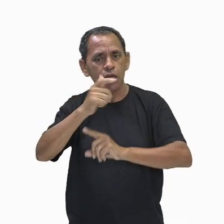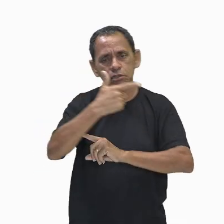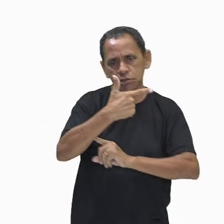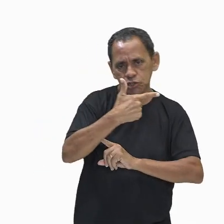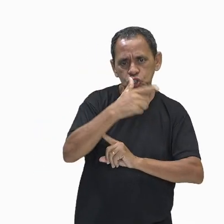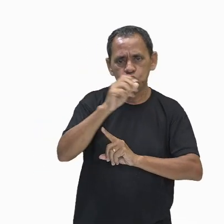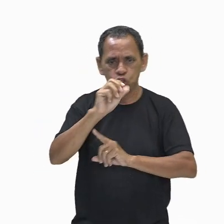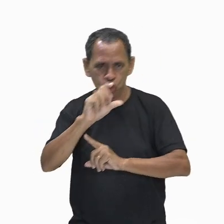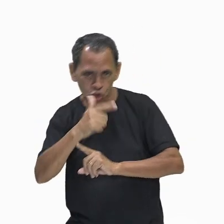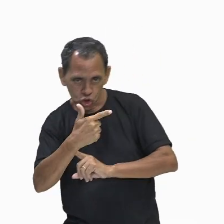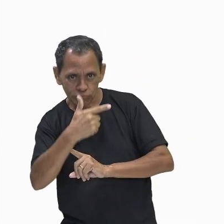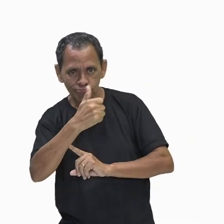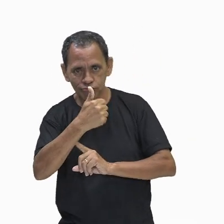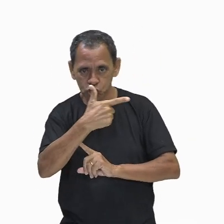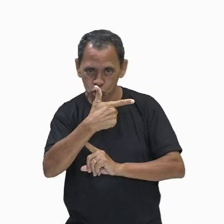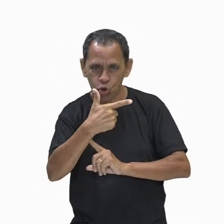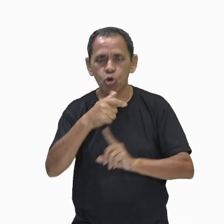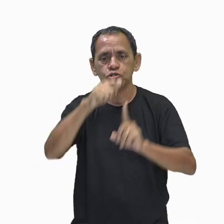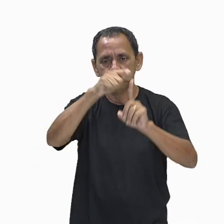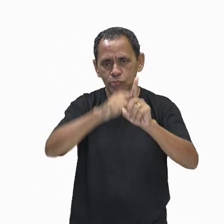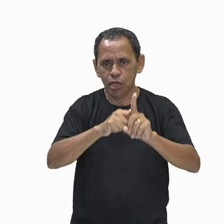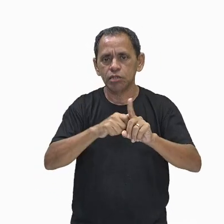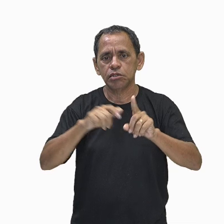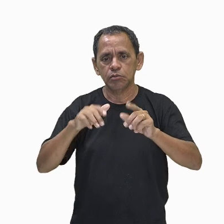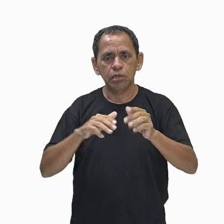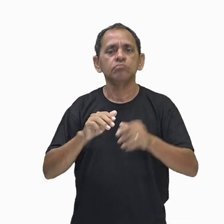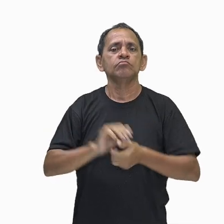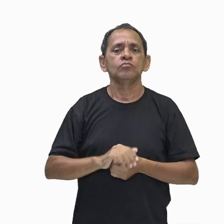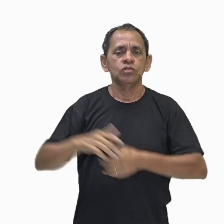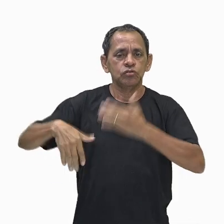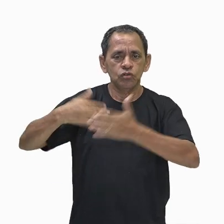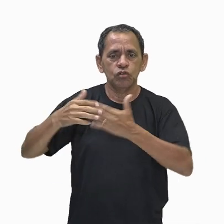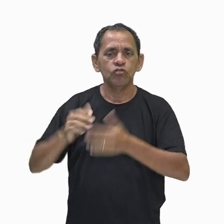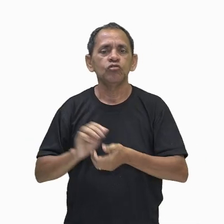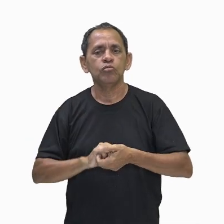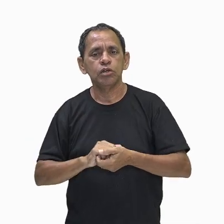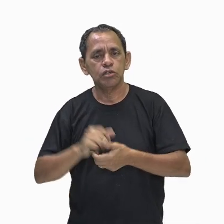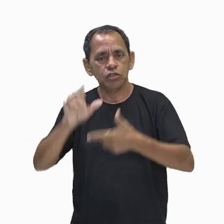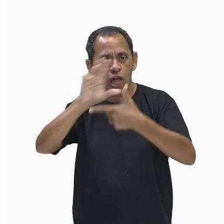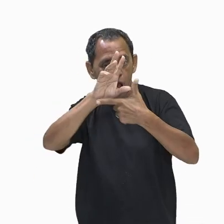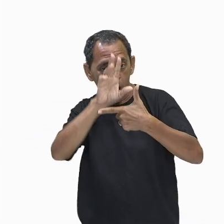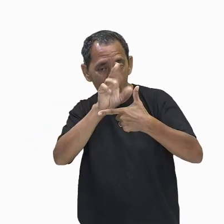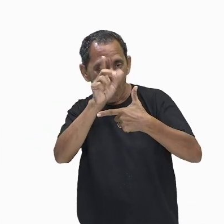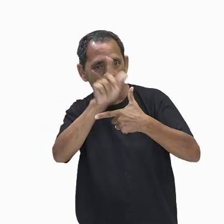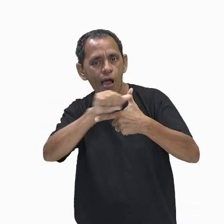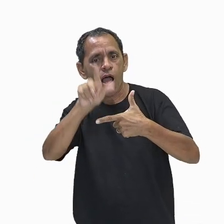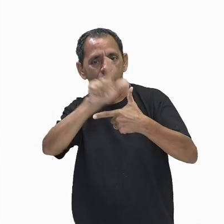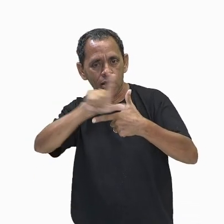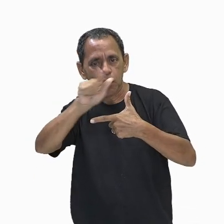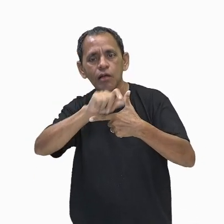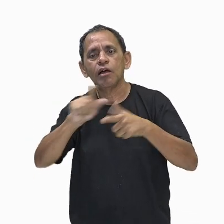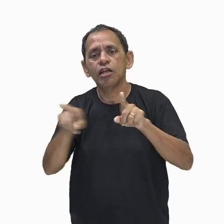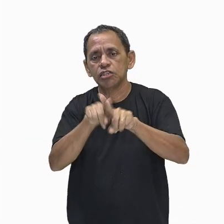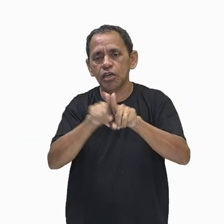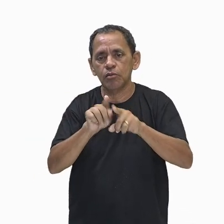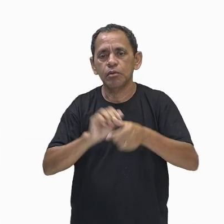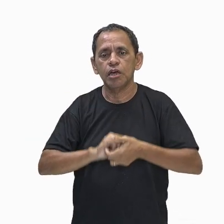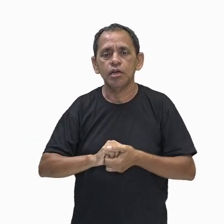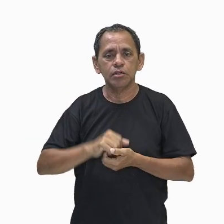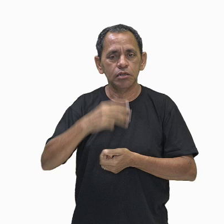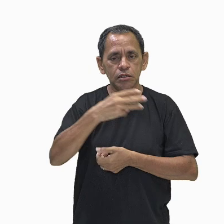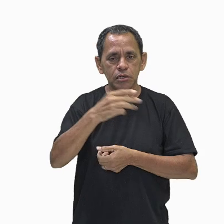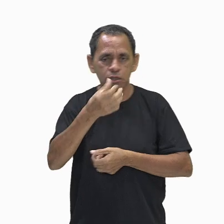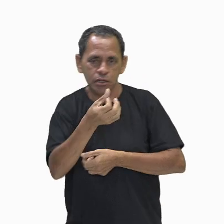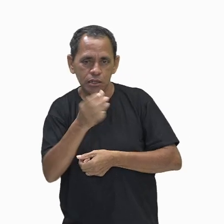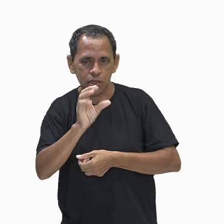em semanas de 7 dias. Desenvolveram a álgebra, dividiram o círculo em 360 graus e instituíram o ensino